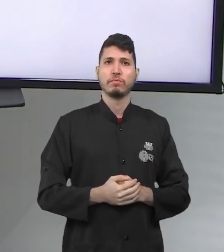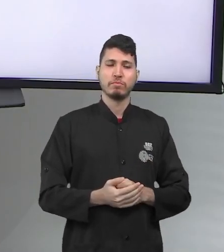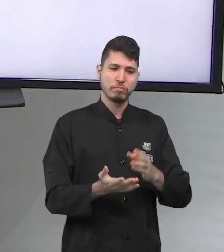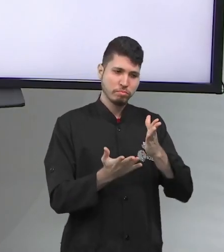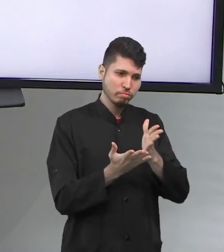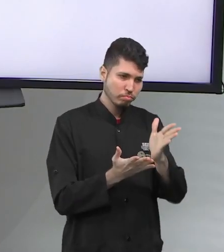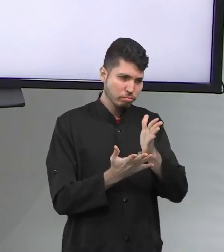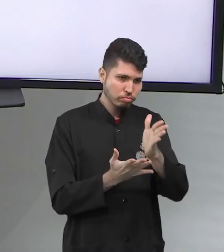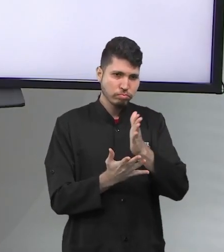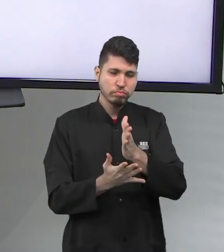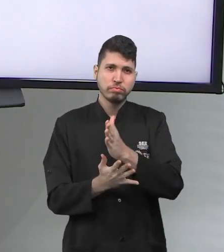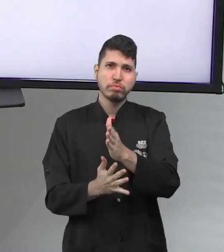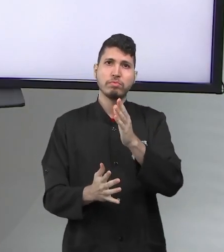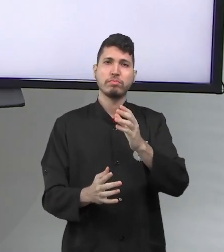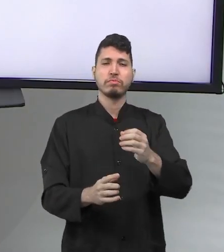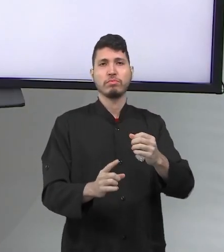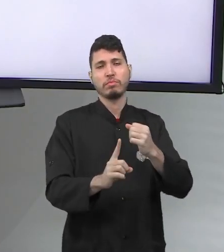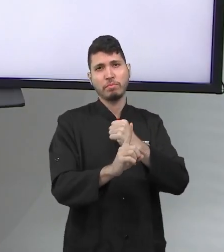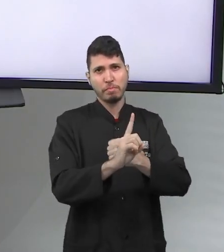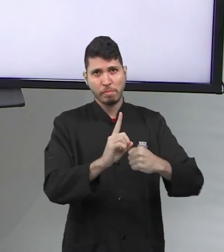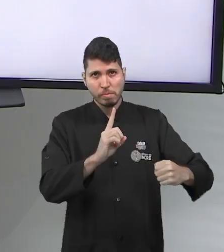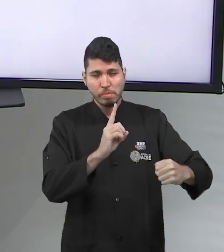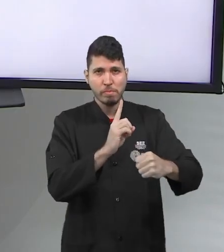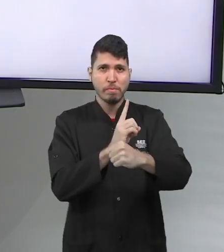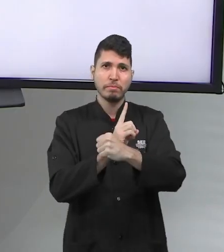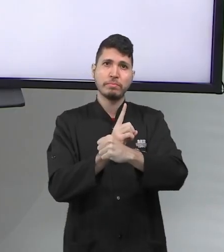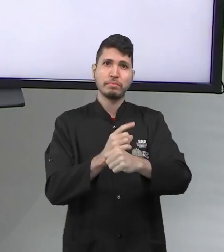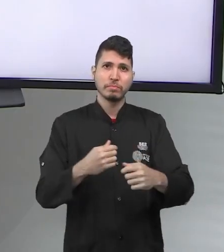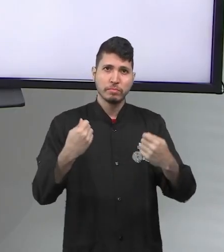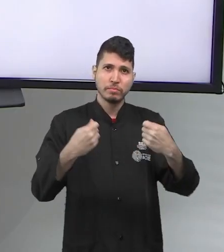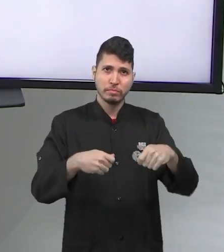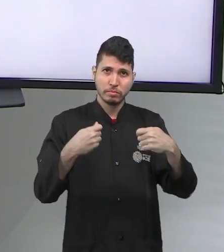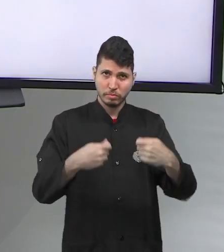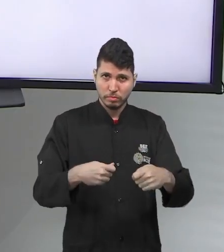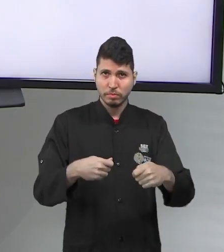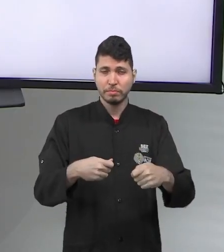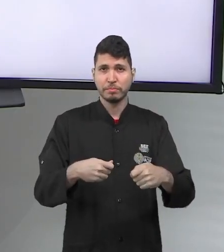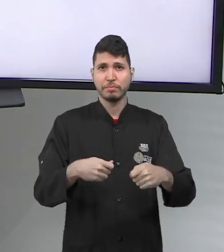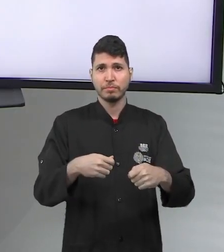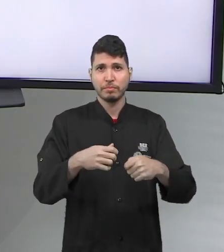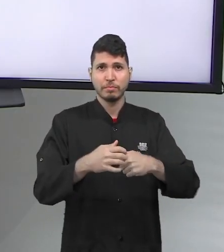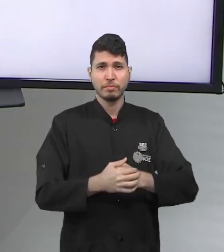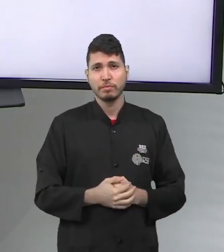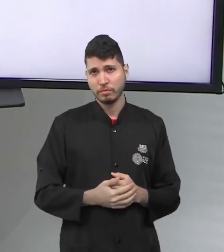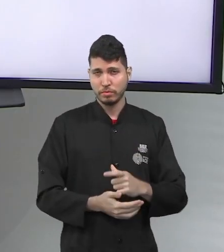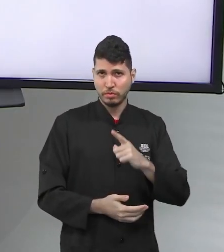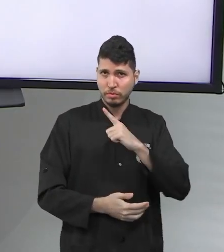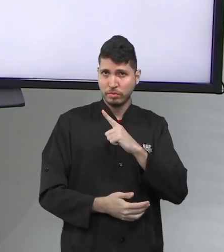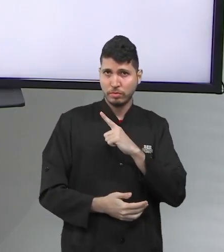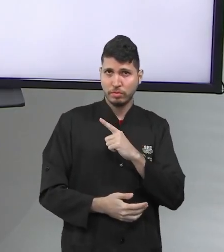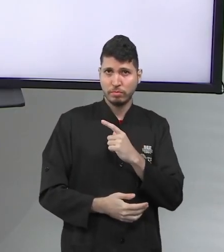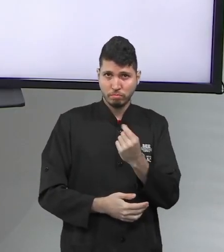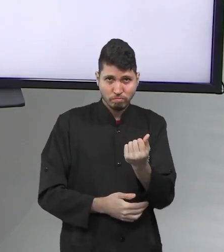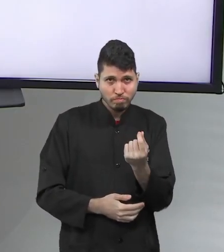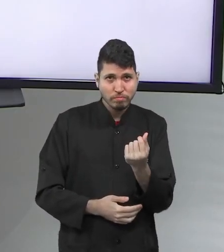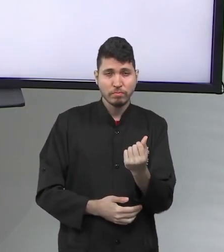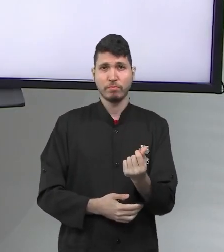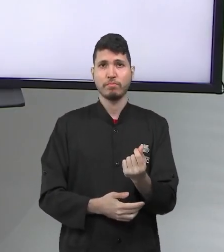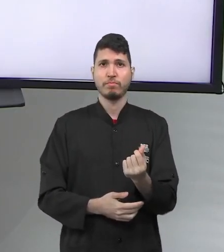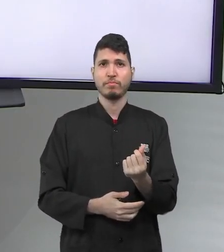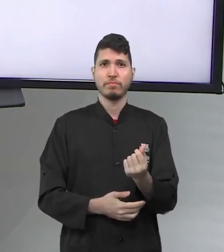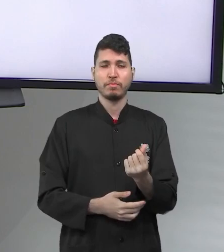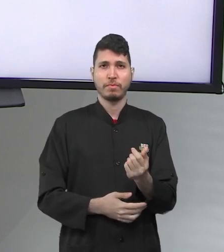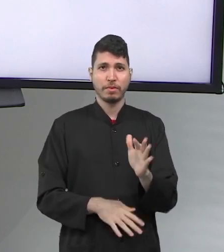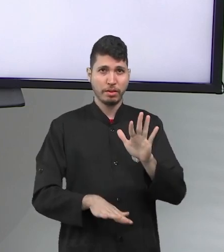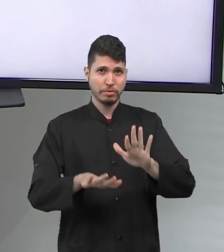tendências existentes na sociedade, é necessário que você disponha de um determinado poder aquisitivo. E, muitas